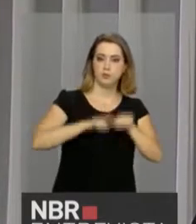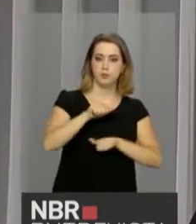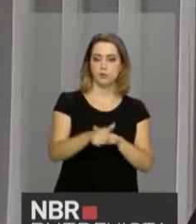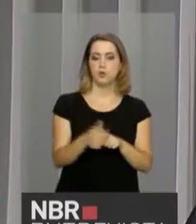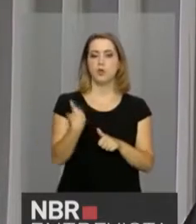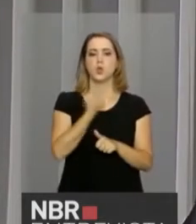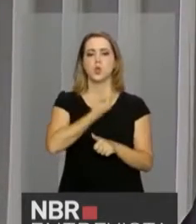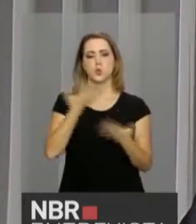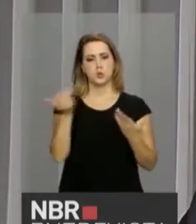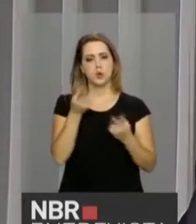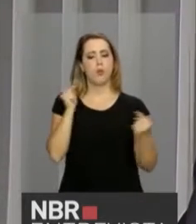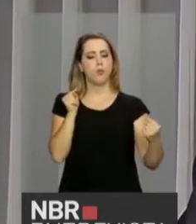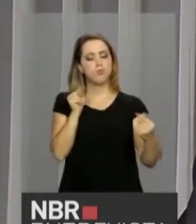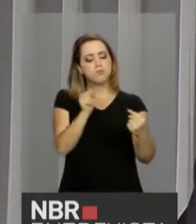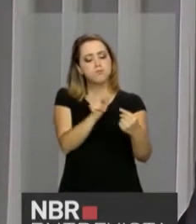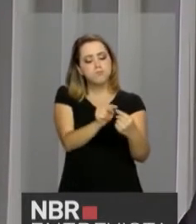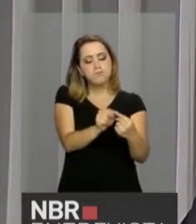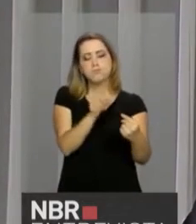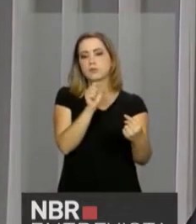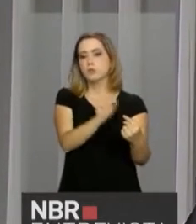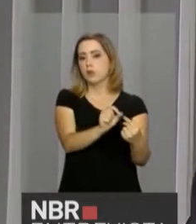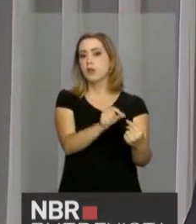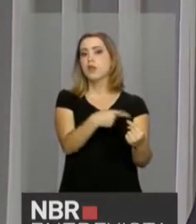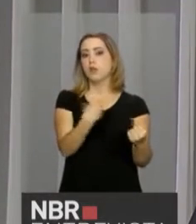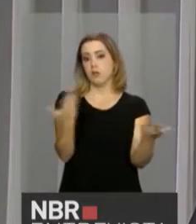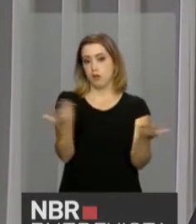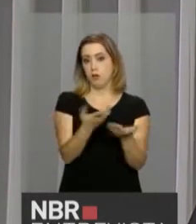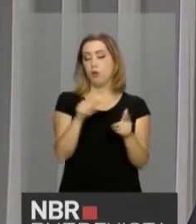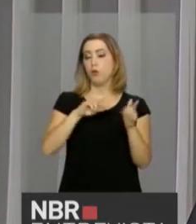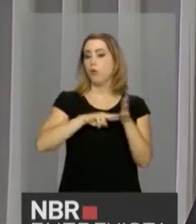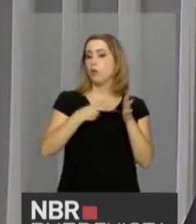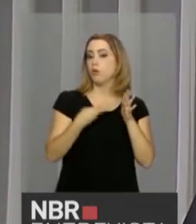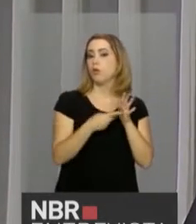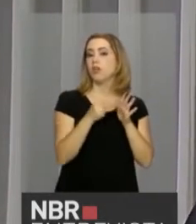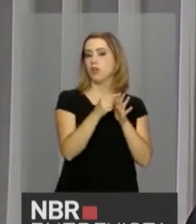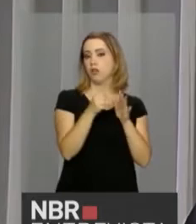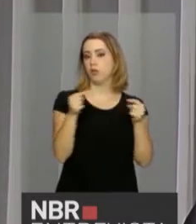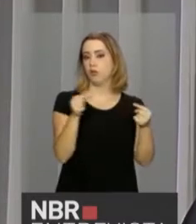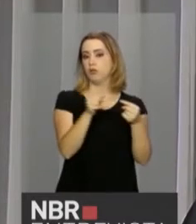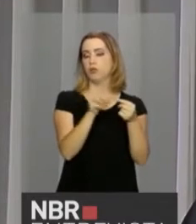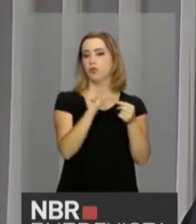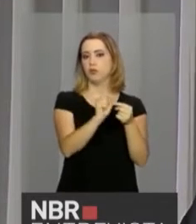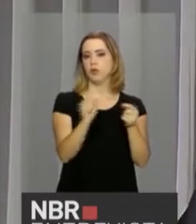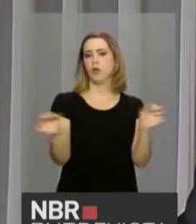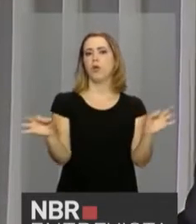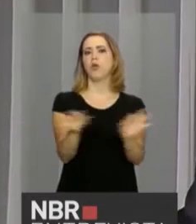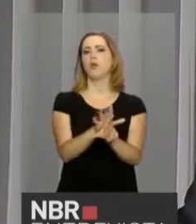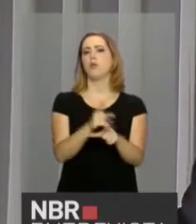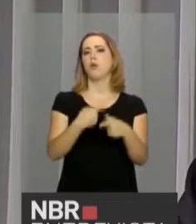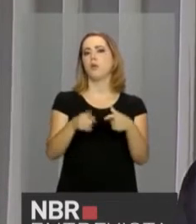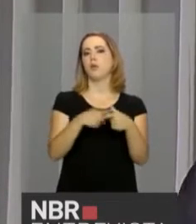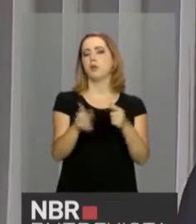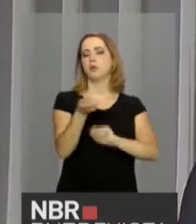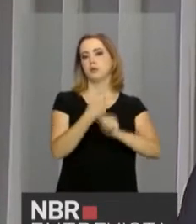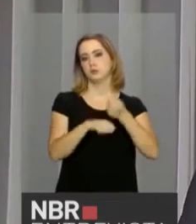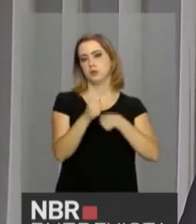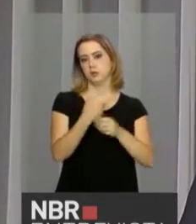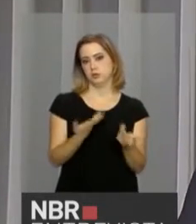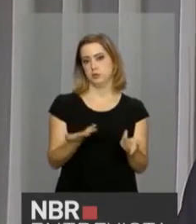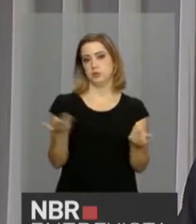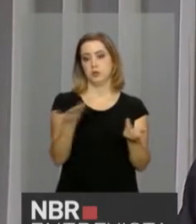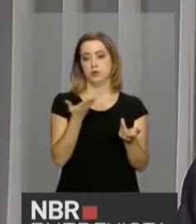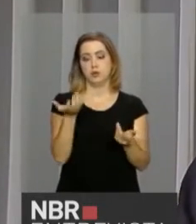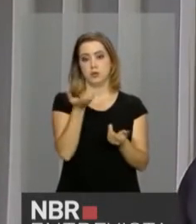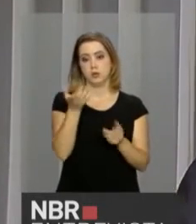temos um foco esse foco é resolver a crise econômica e temos uma meta que é buscar o equilíbrio